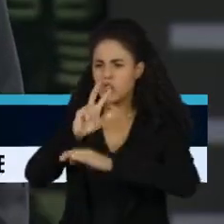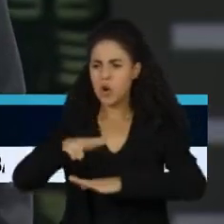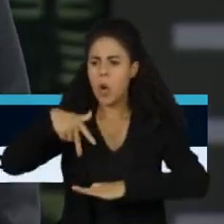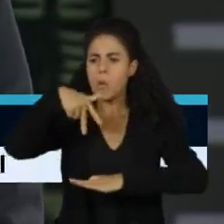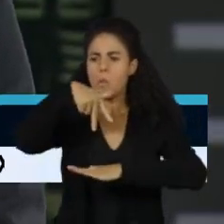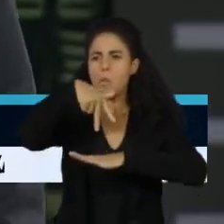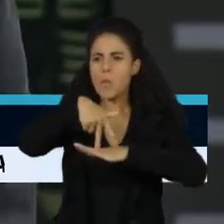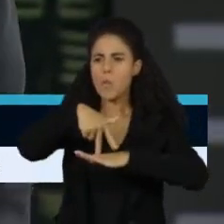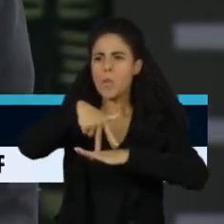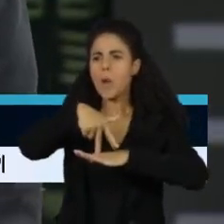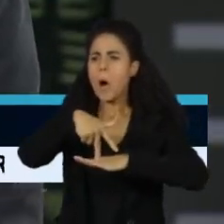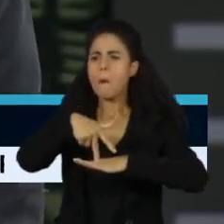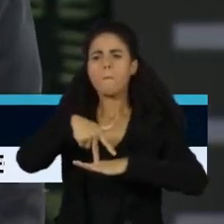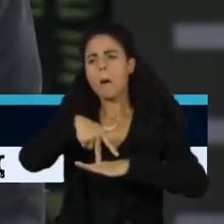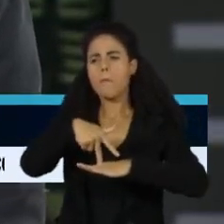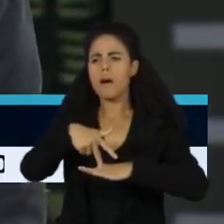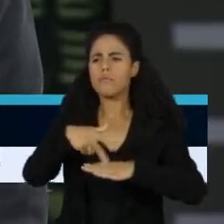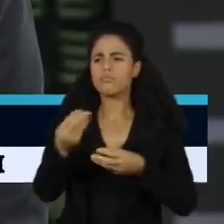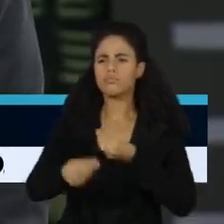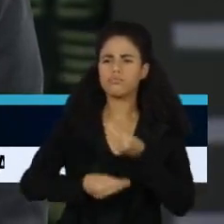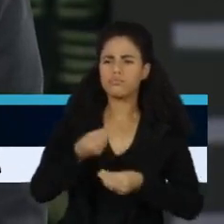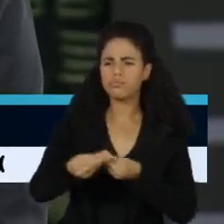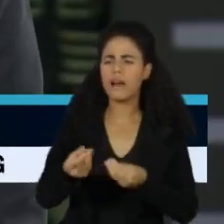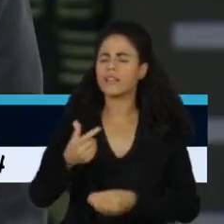porque lhe falta